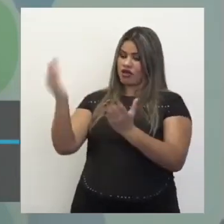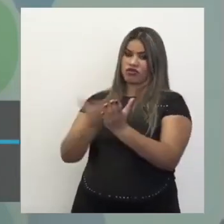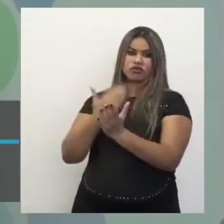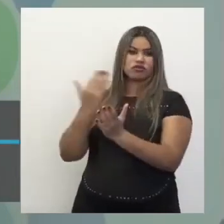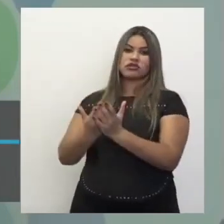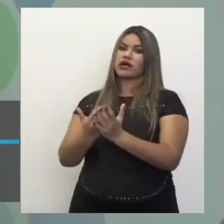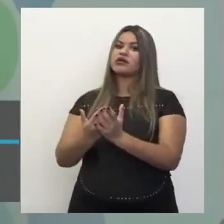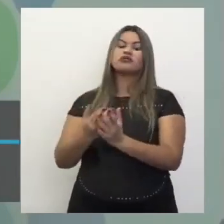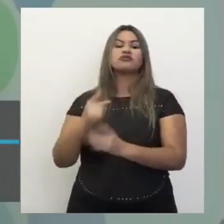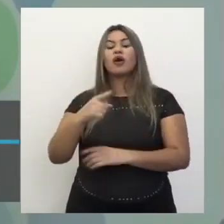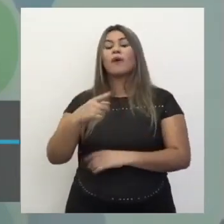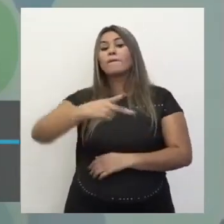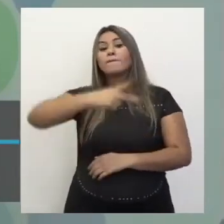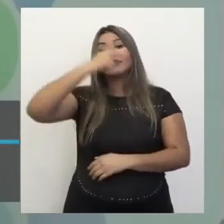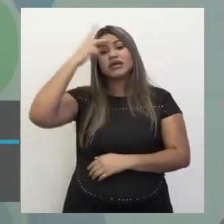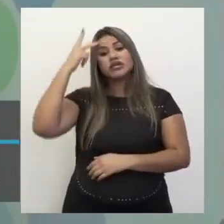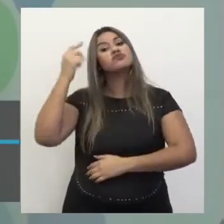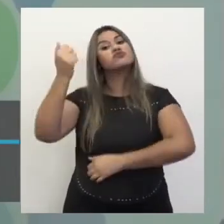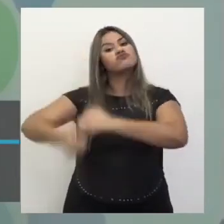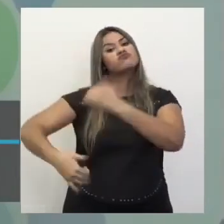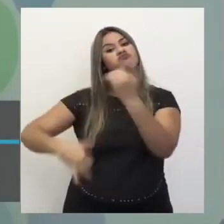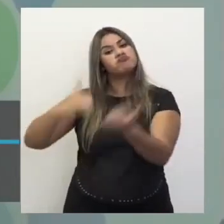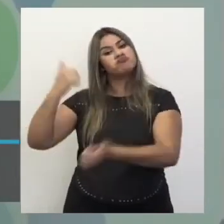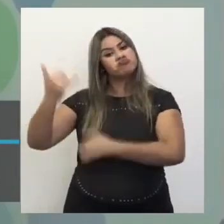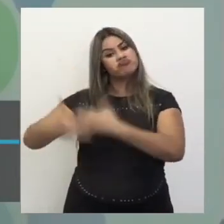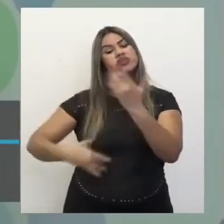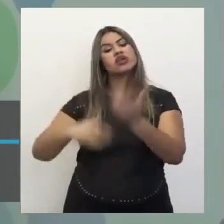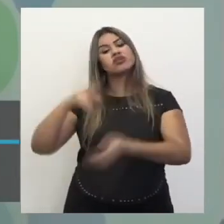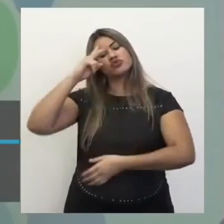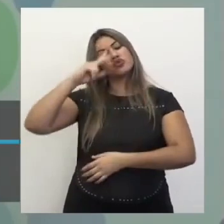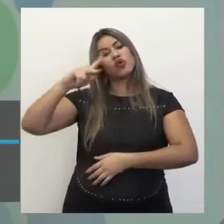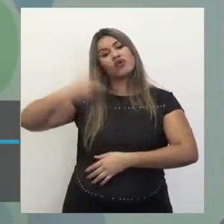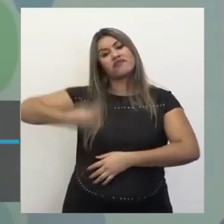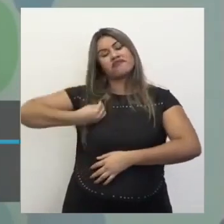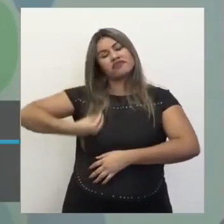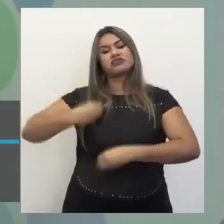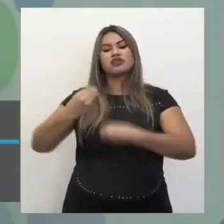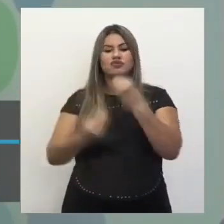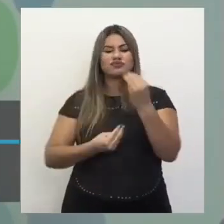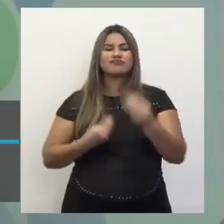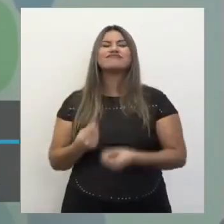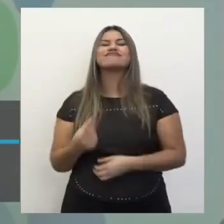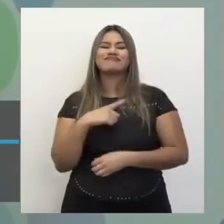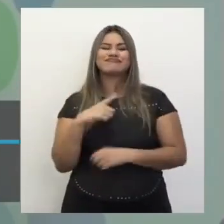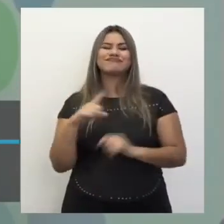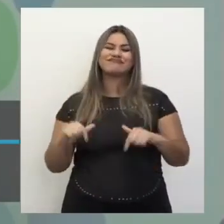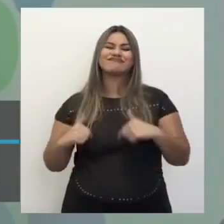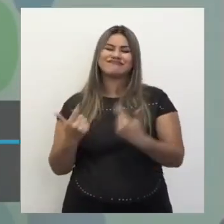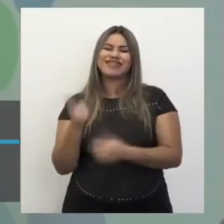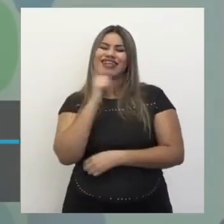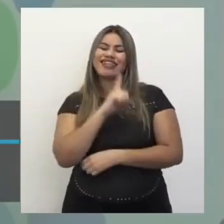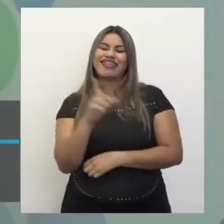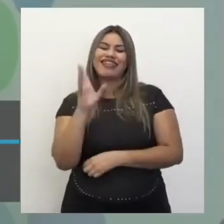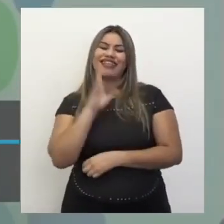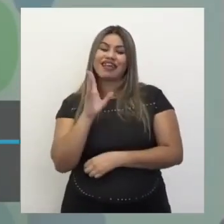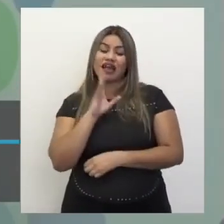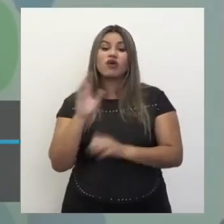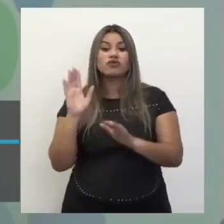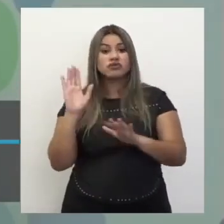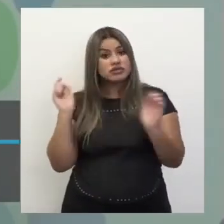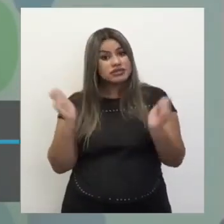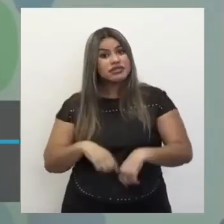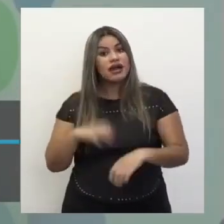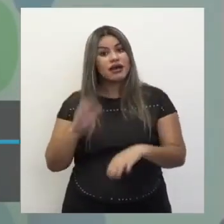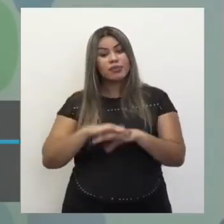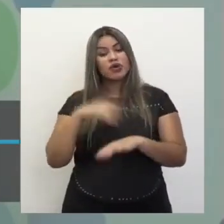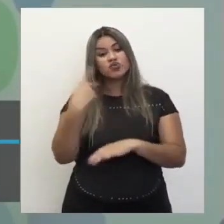você ouve a própria pessoa contando a história dela. E eles têm outras iniciativas também. Então, por que não construir um museu da empatia? A gente já